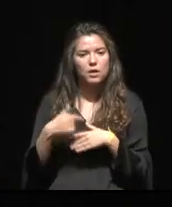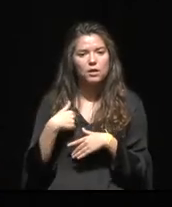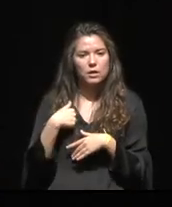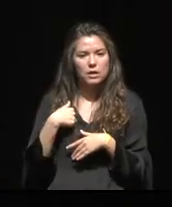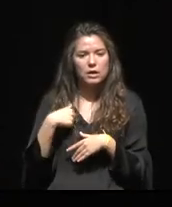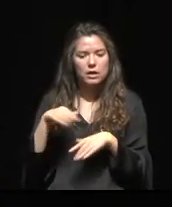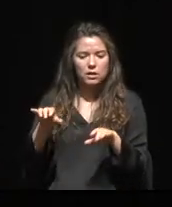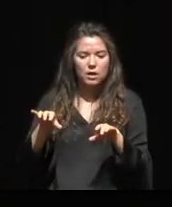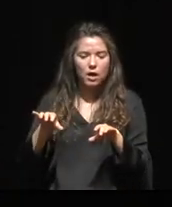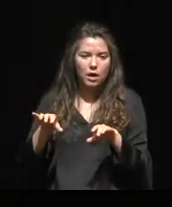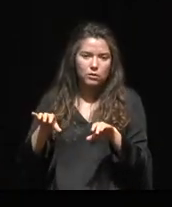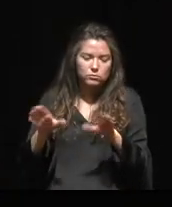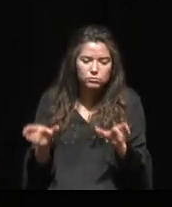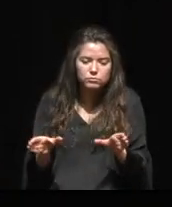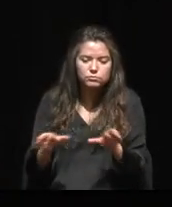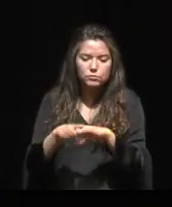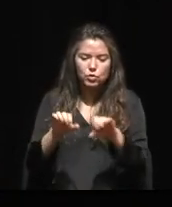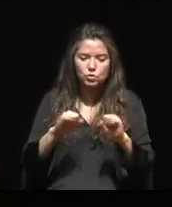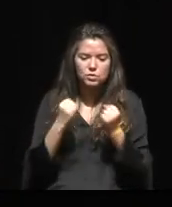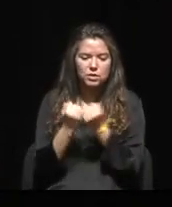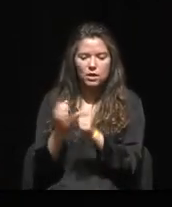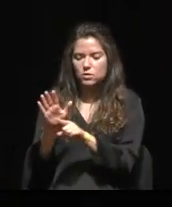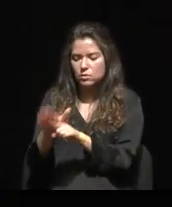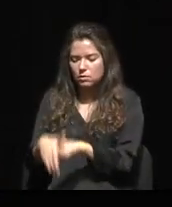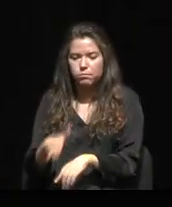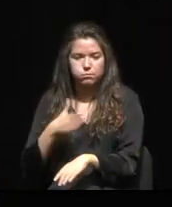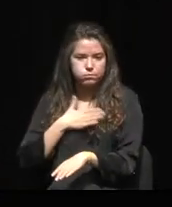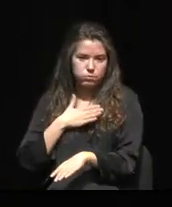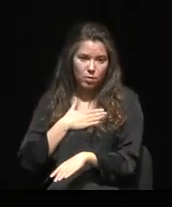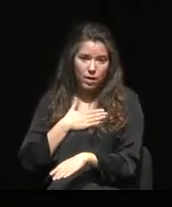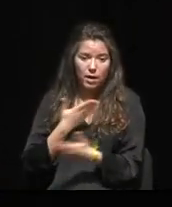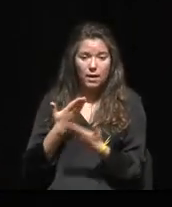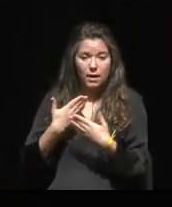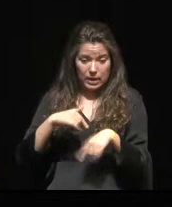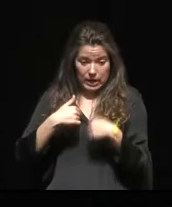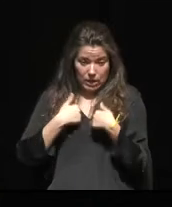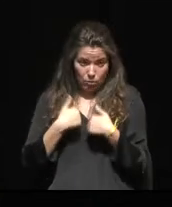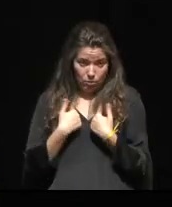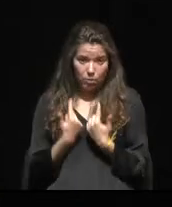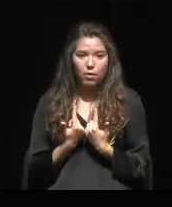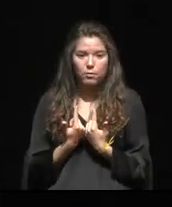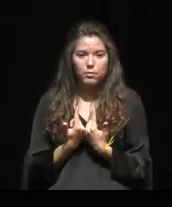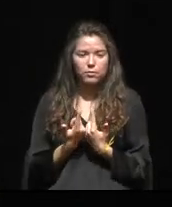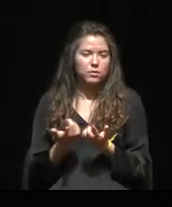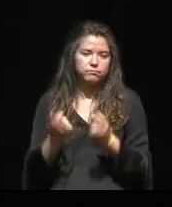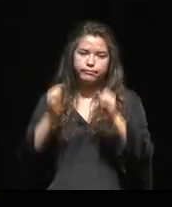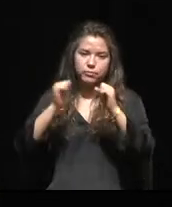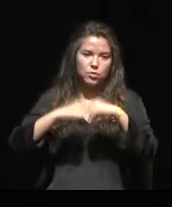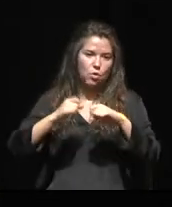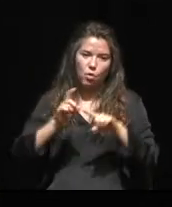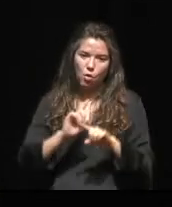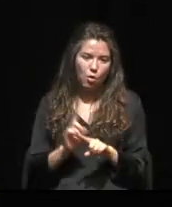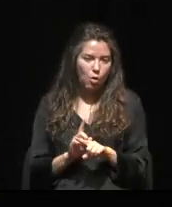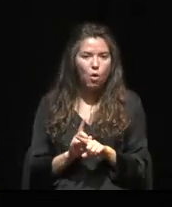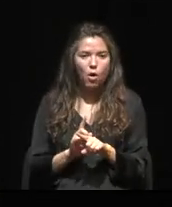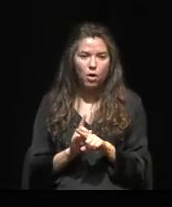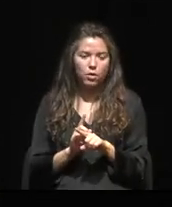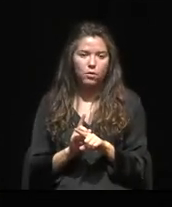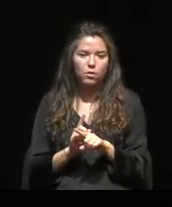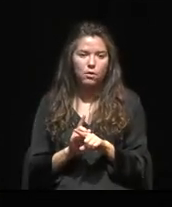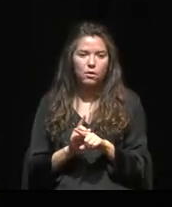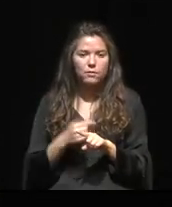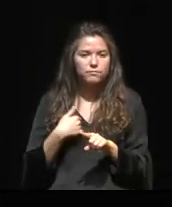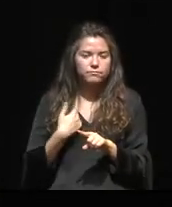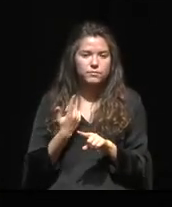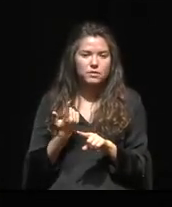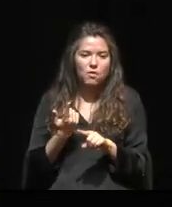toda a esfera da sociedade sem qualquer discriminação pessoalmente discordo das cotas ou paridad